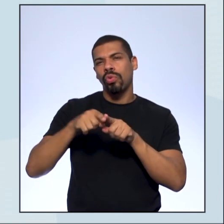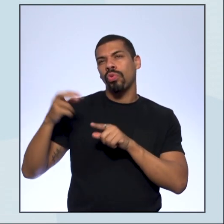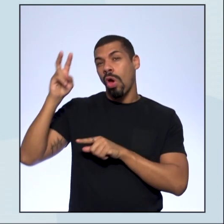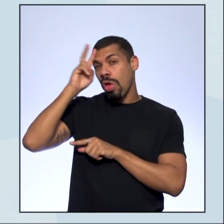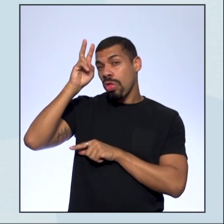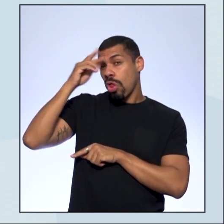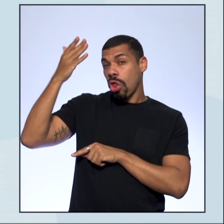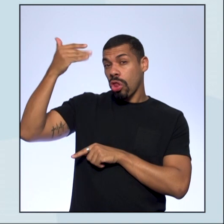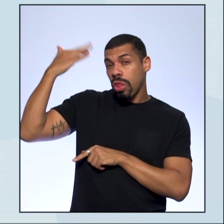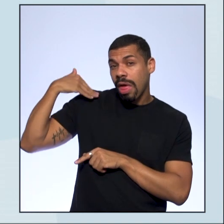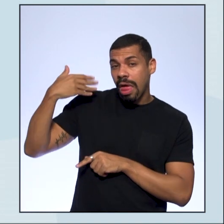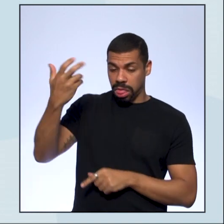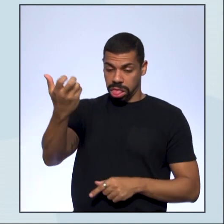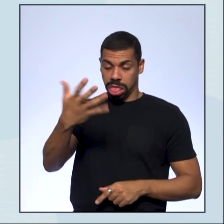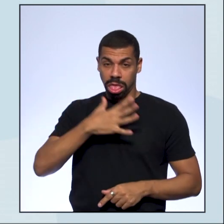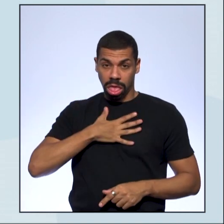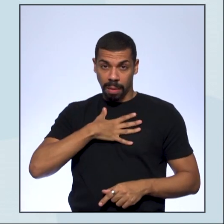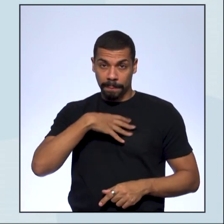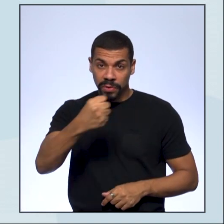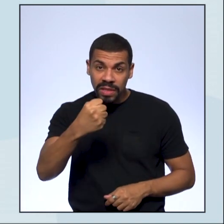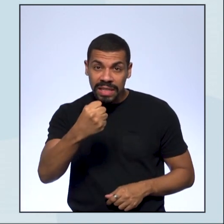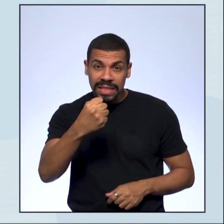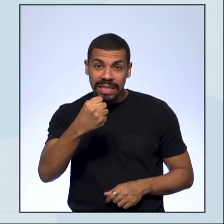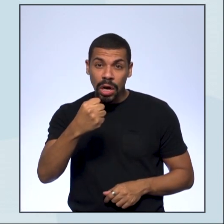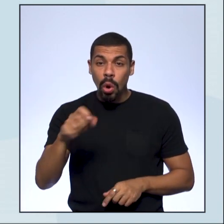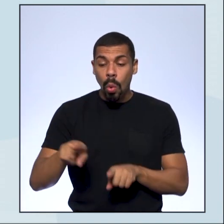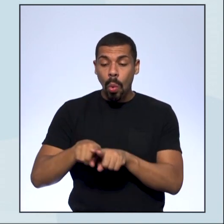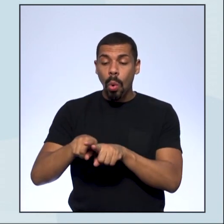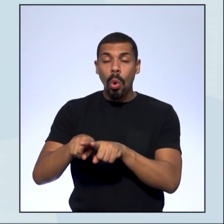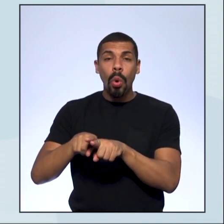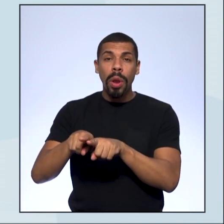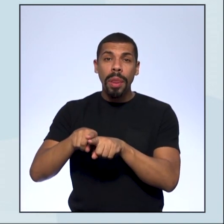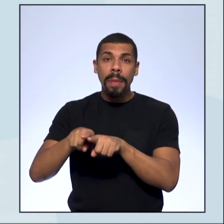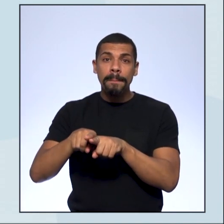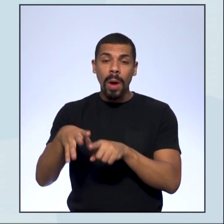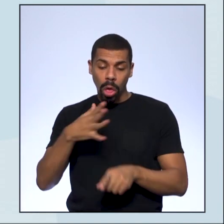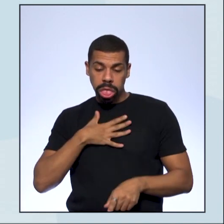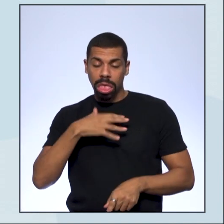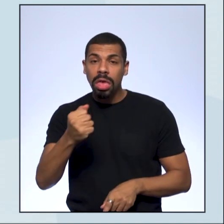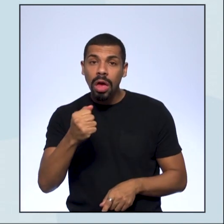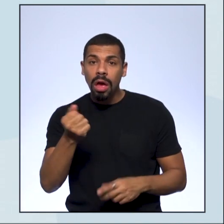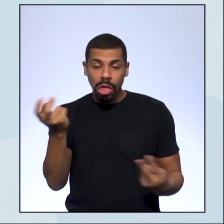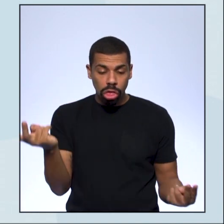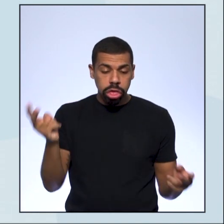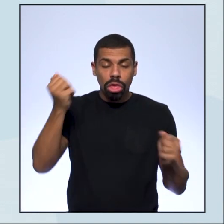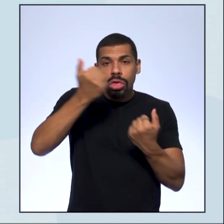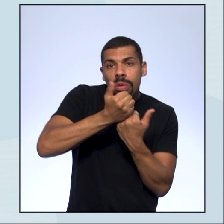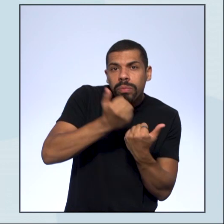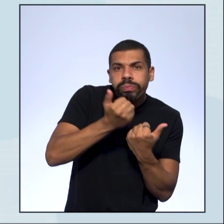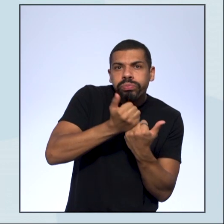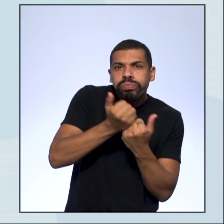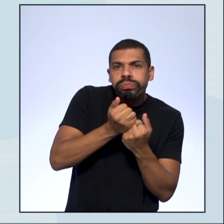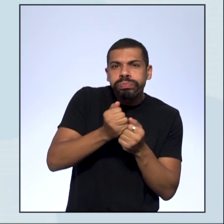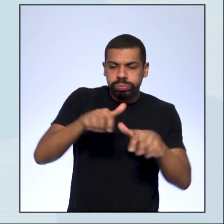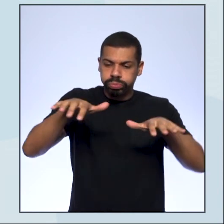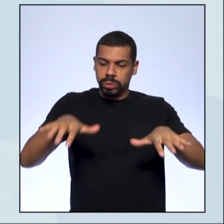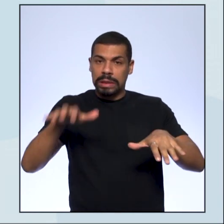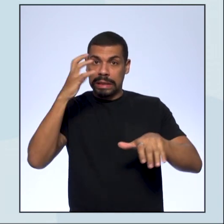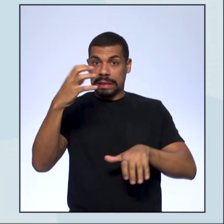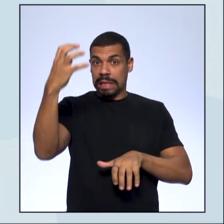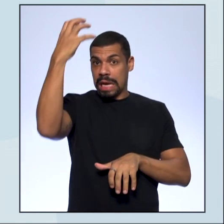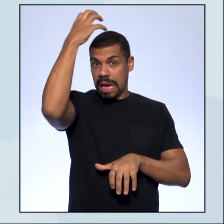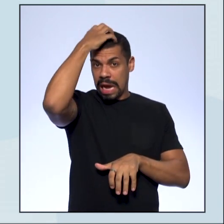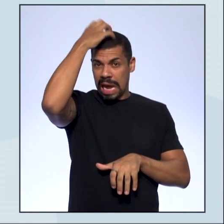irmão Sete, que toma o trono, né? E se inicia um período de desgraça, vamos dizer assim,